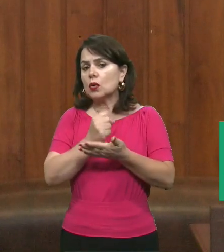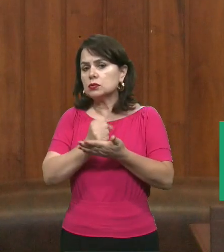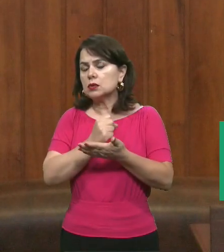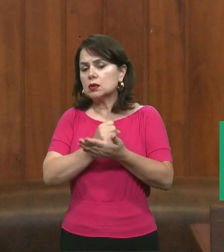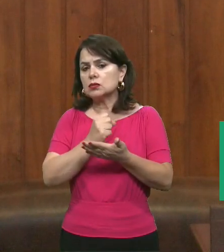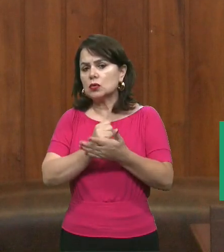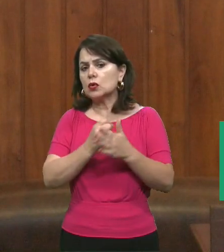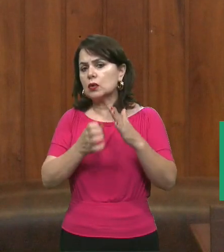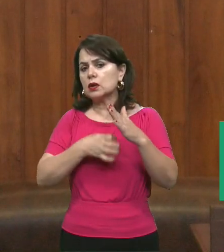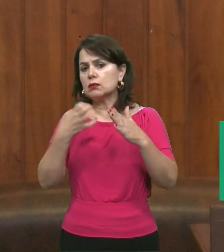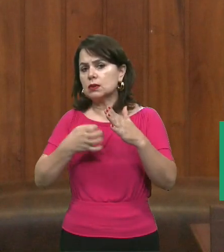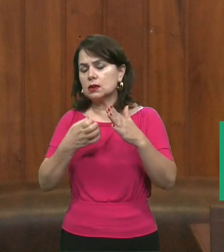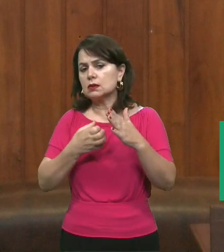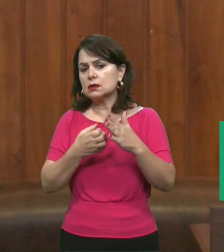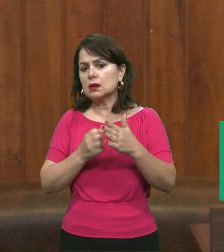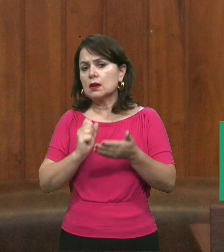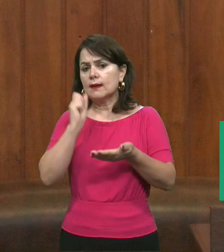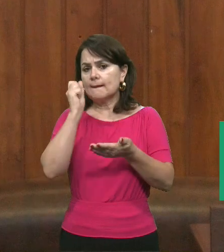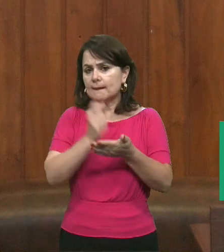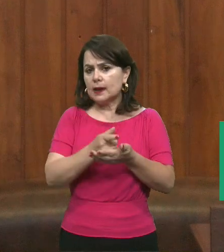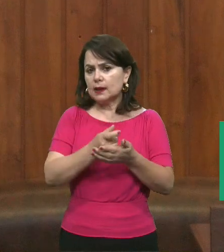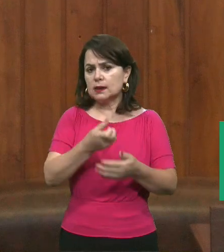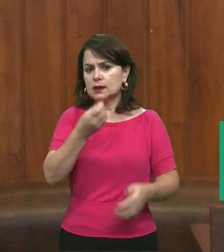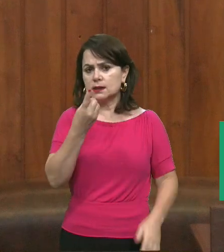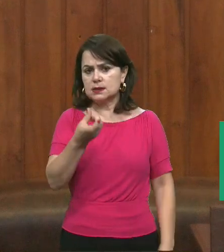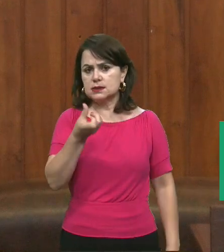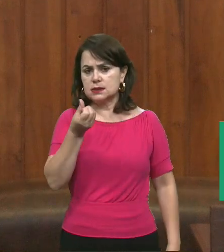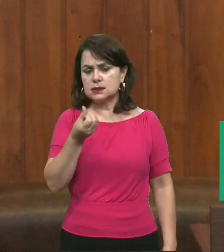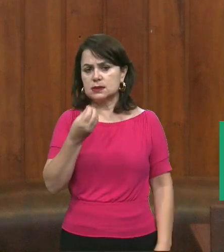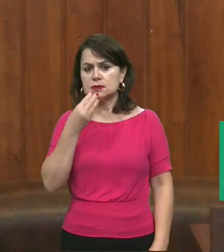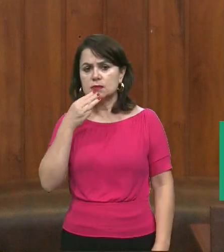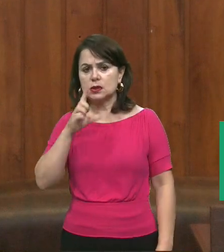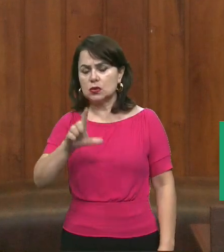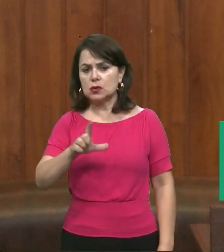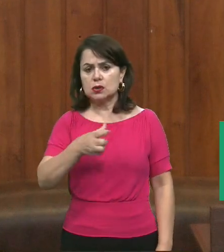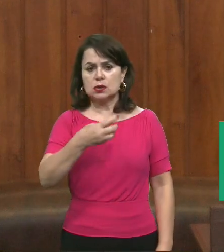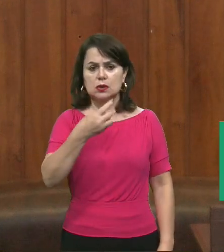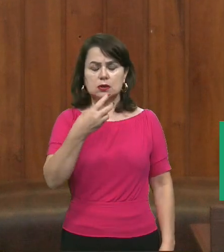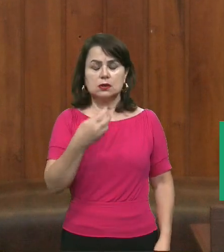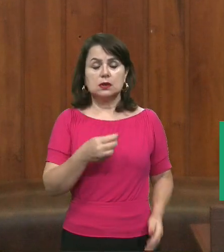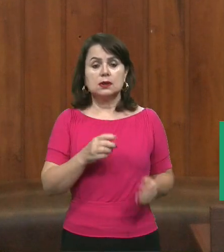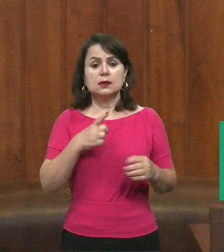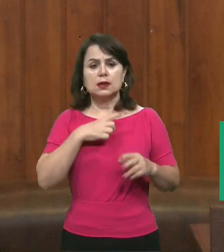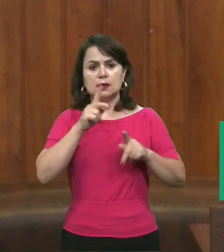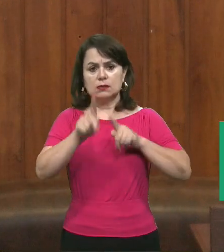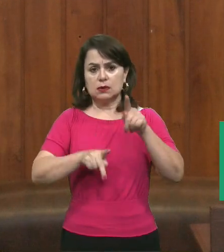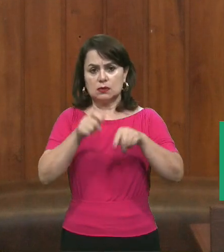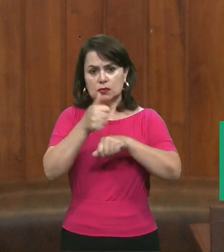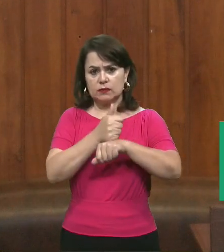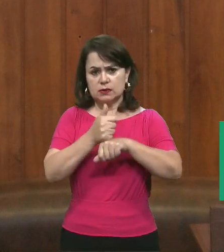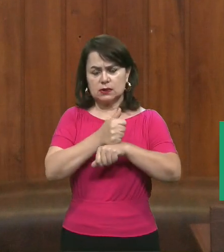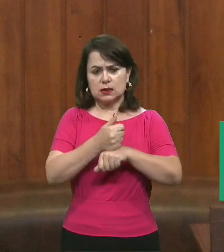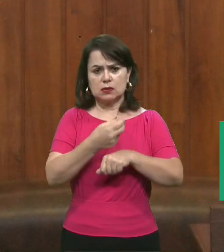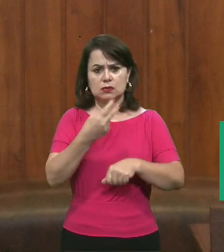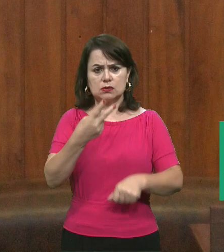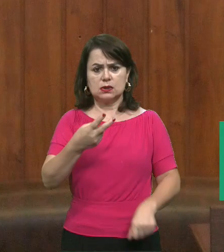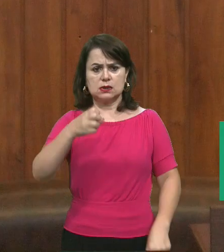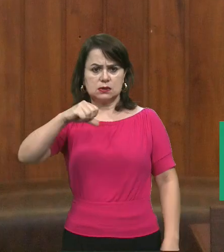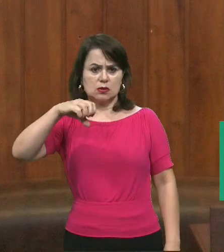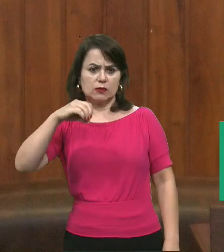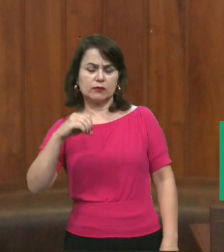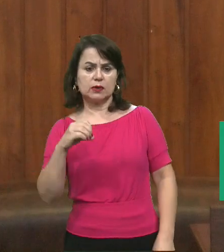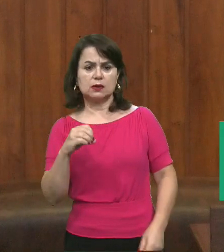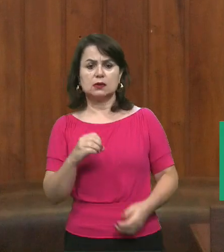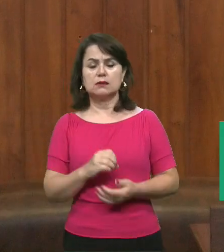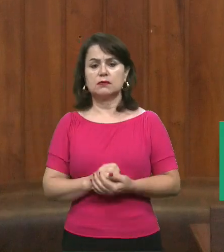por 16 milhões, 290 funcionários, e a empresa não está pagando os funcionários. 16 milhões